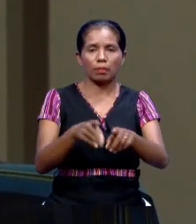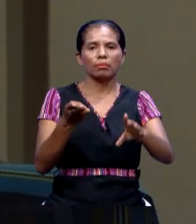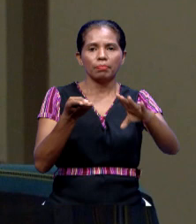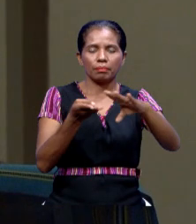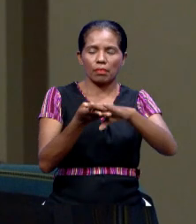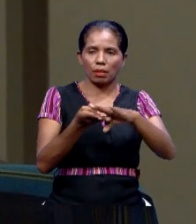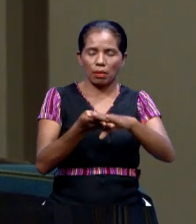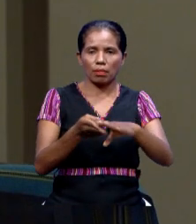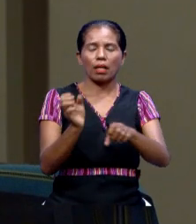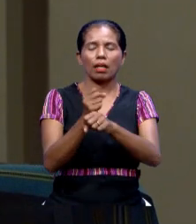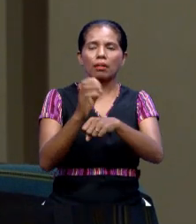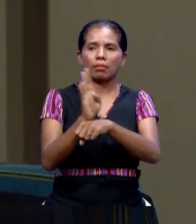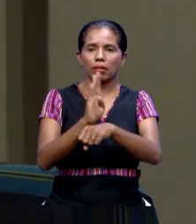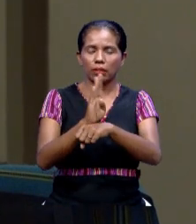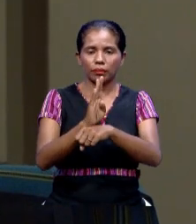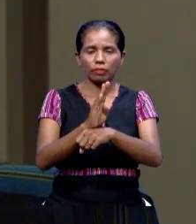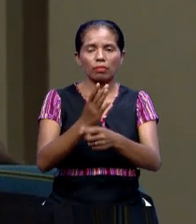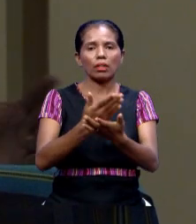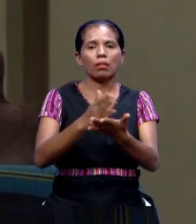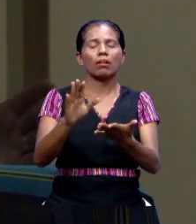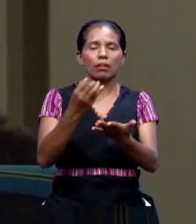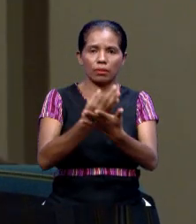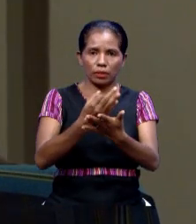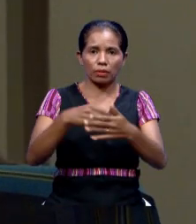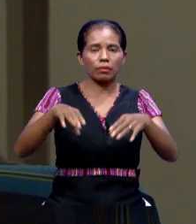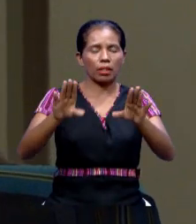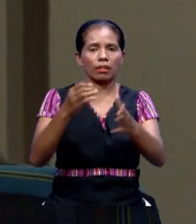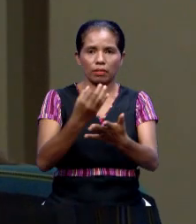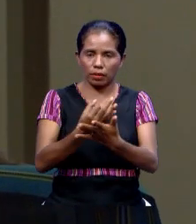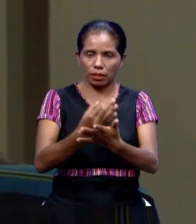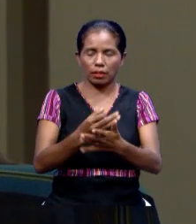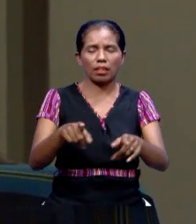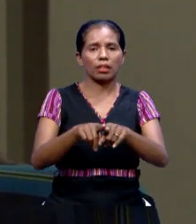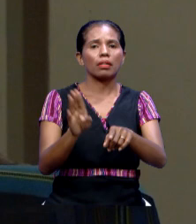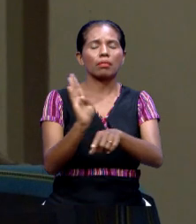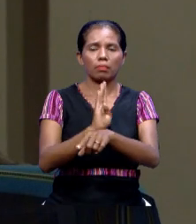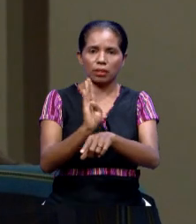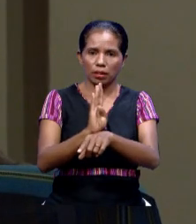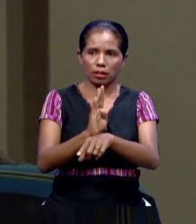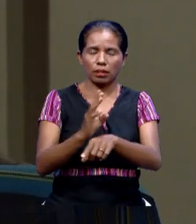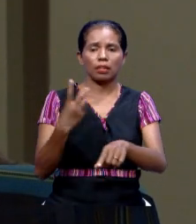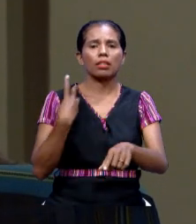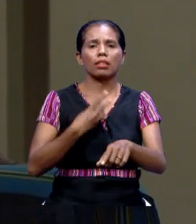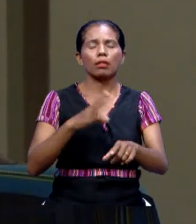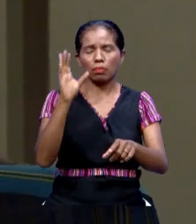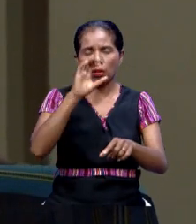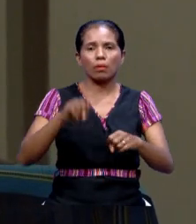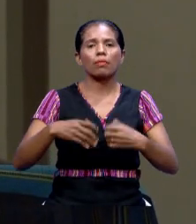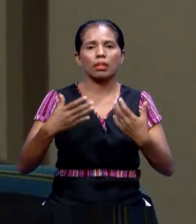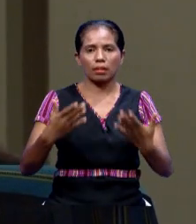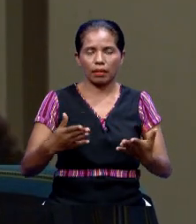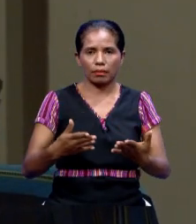kita belian kata sosa osa, mfang osa, hanya sebagai empresario, kita buka forma ini harus sama,